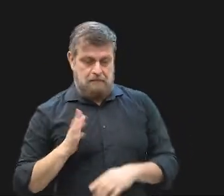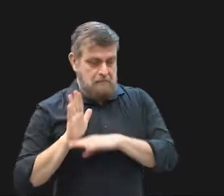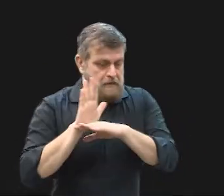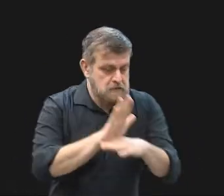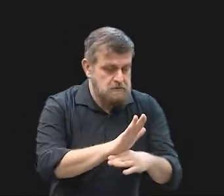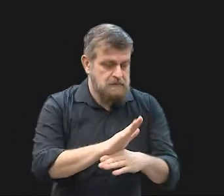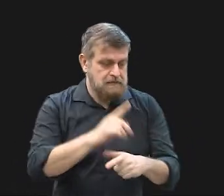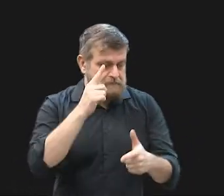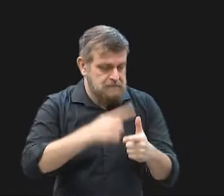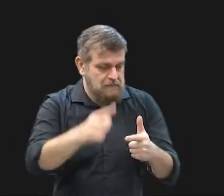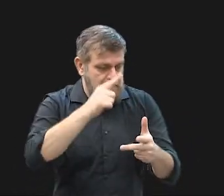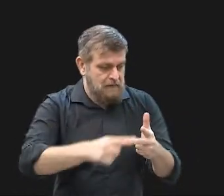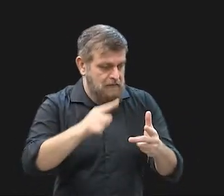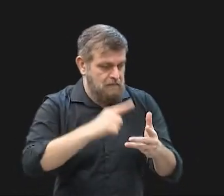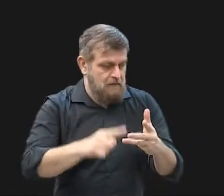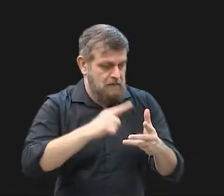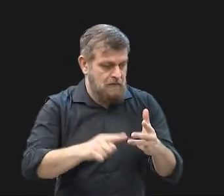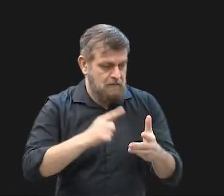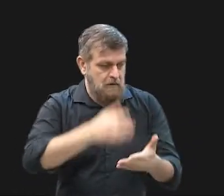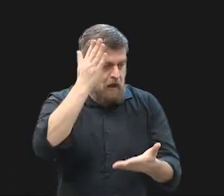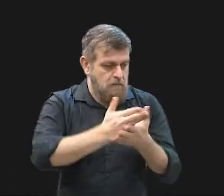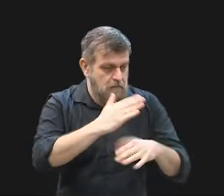gente auxiliasse